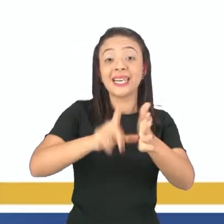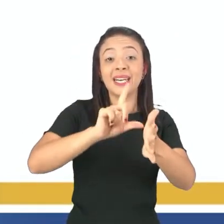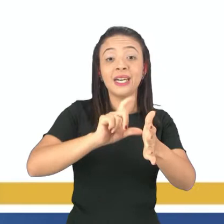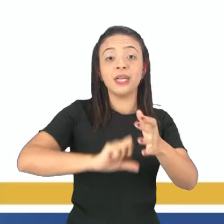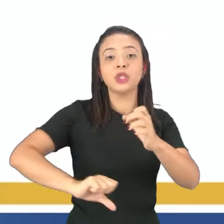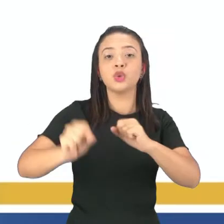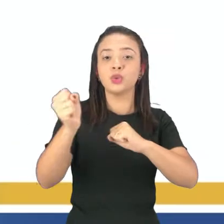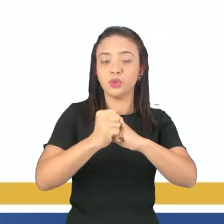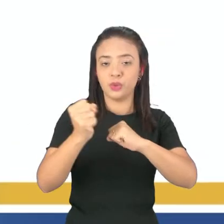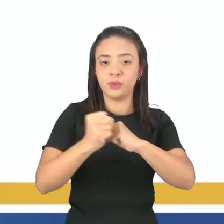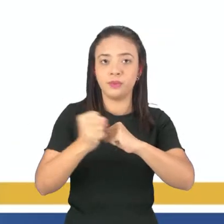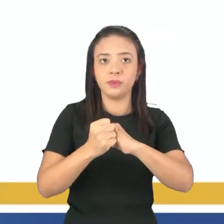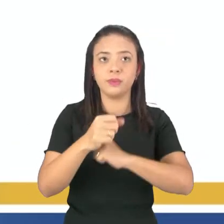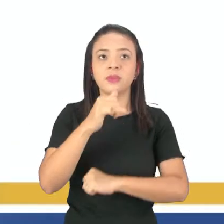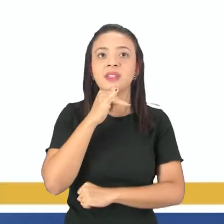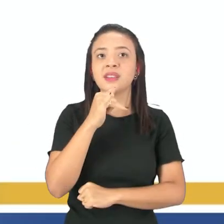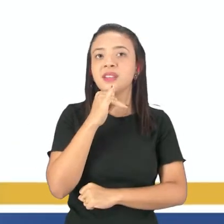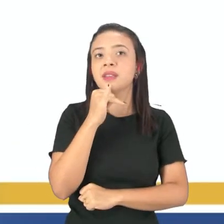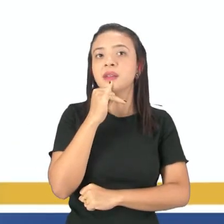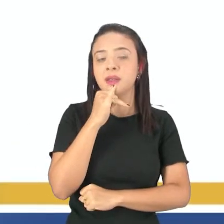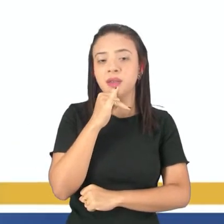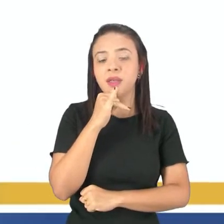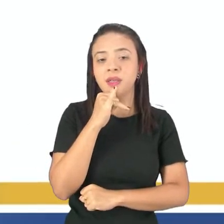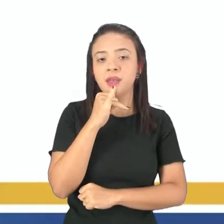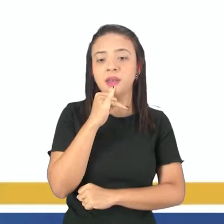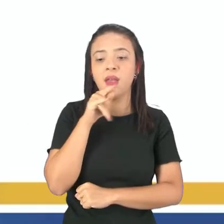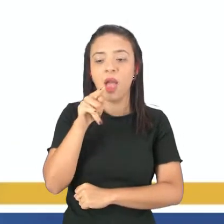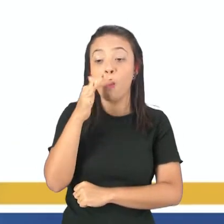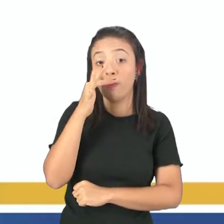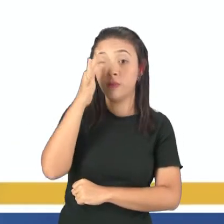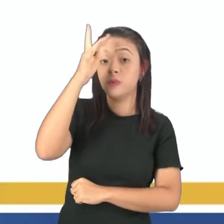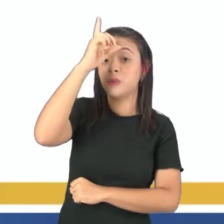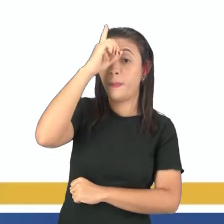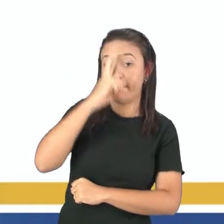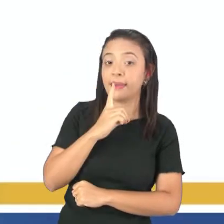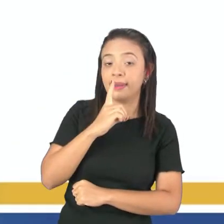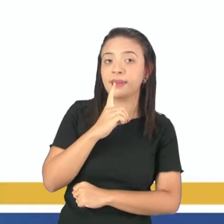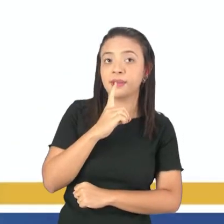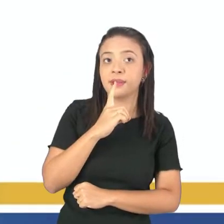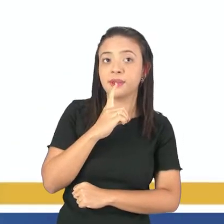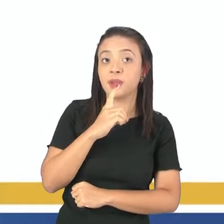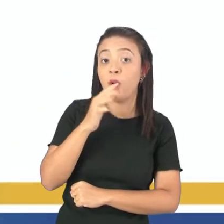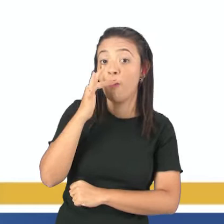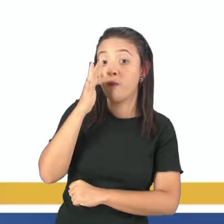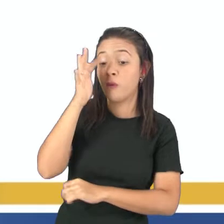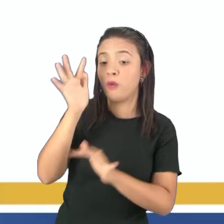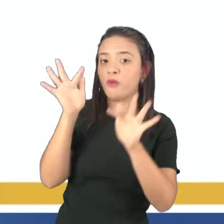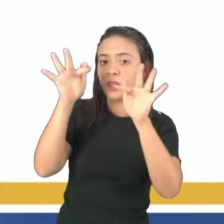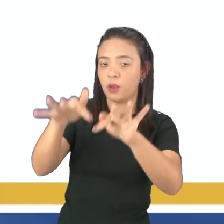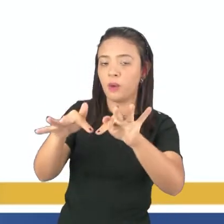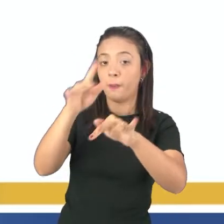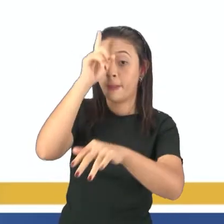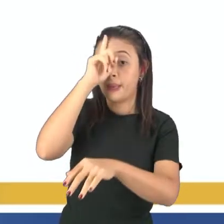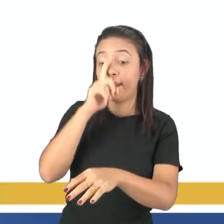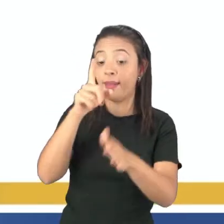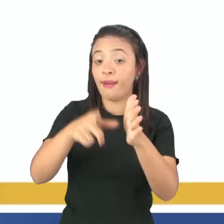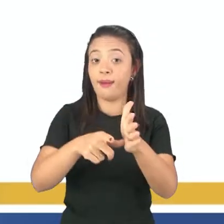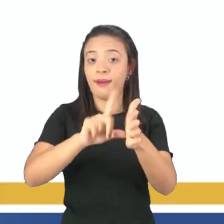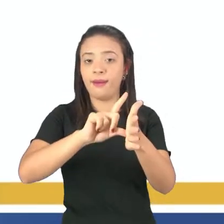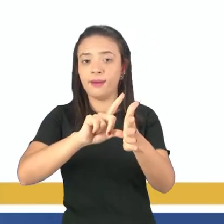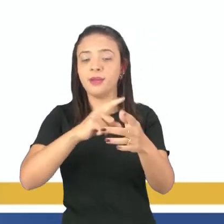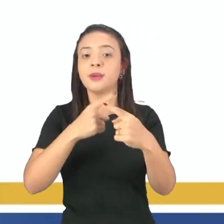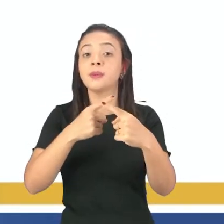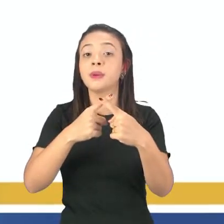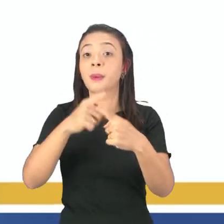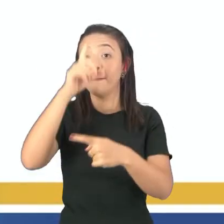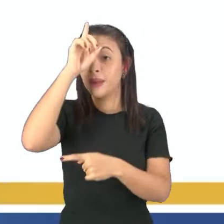substantivo. Exemplo, it's an yellow flower, é uma flor amarela. O flor veio no final e amarelo veio antes, porque